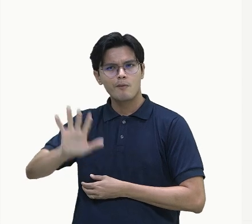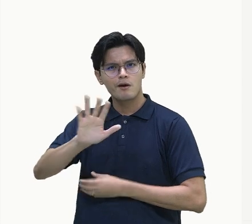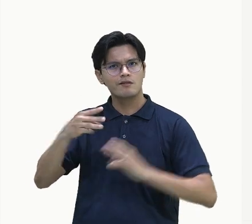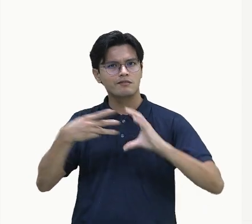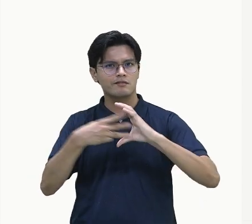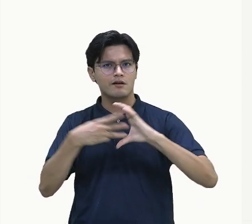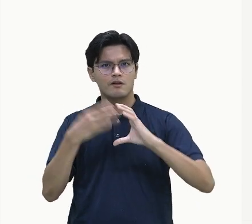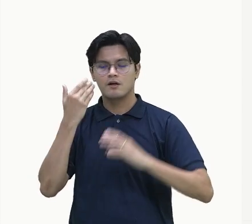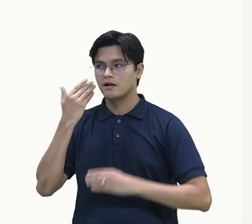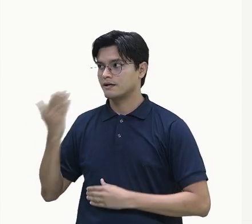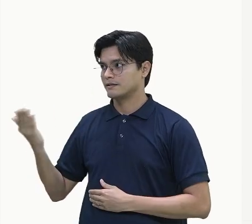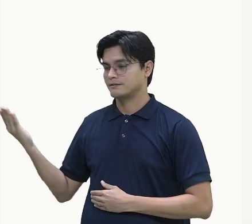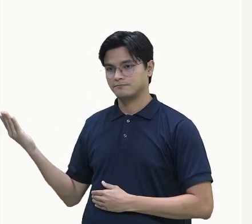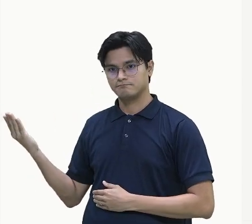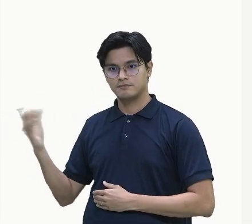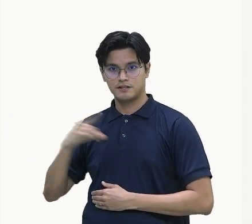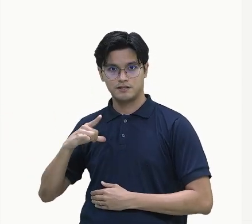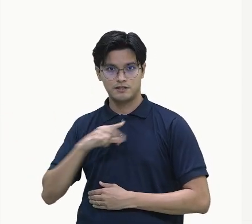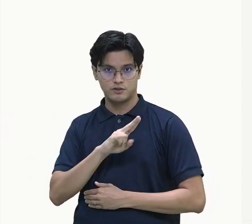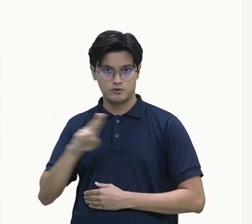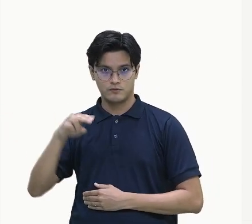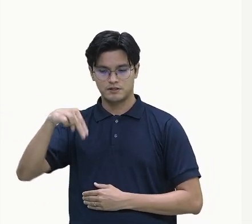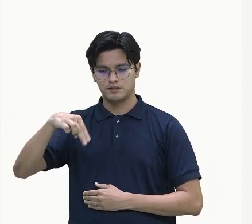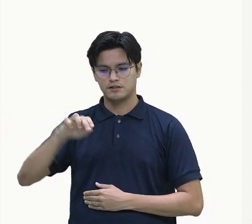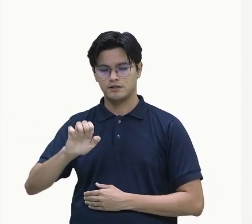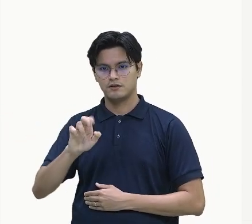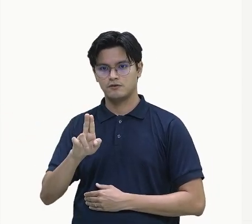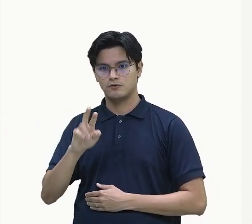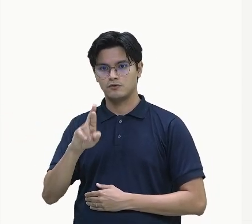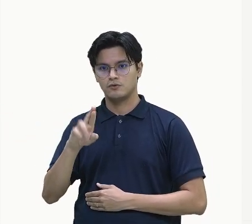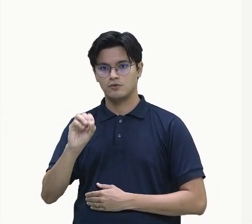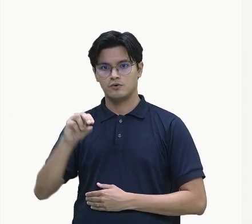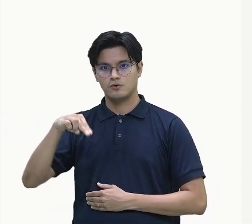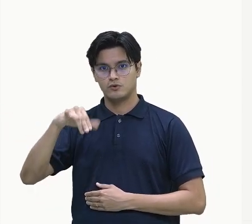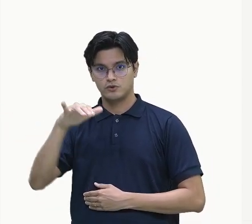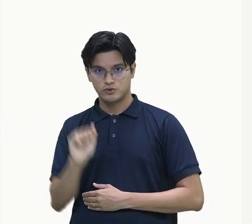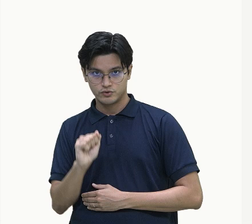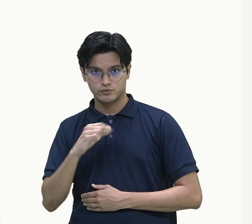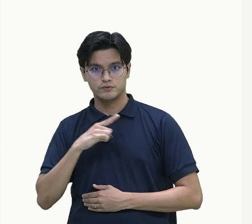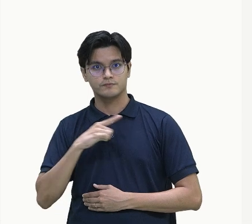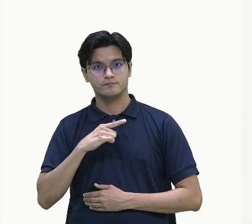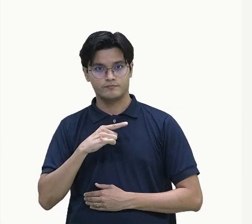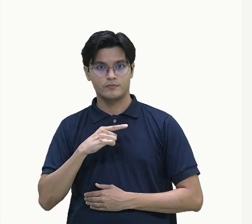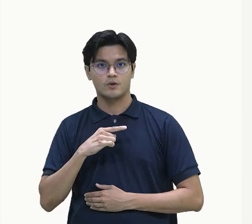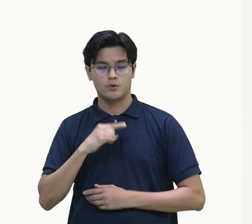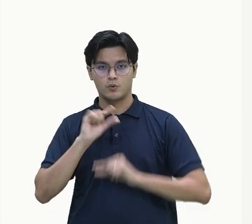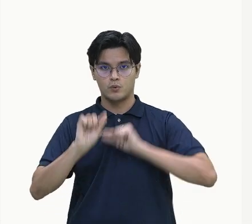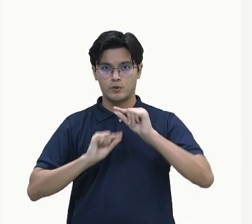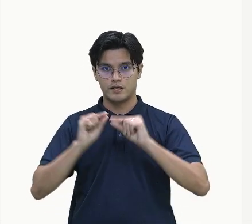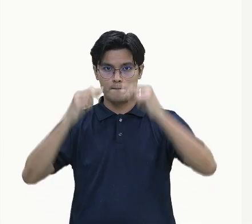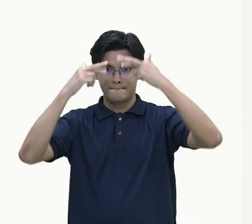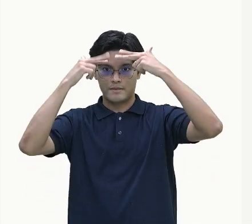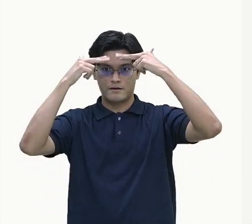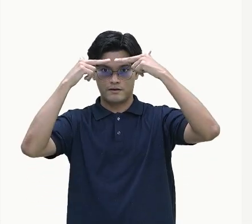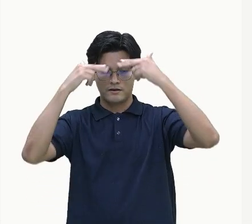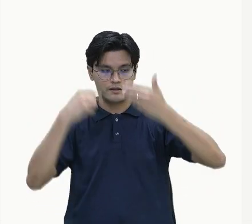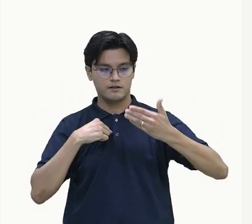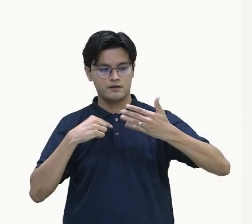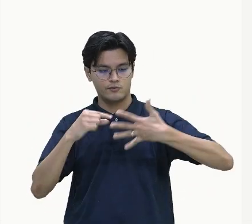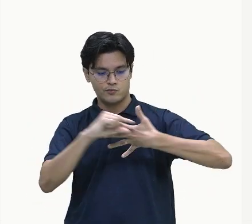células, elas são chamadas de neurônios. Então, o tecido nervoso ele é composto por 2 tipos principais de